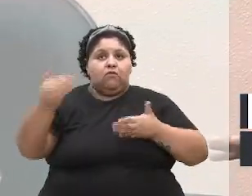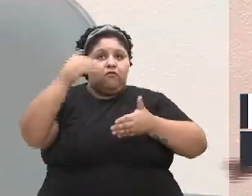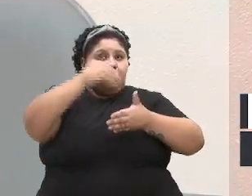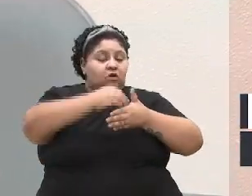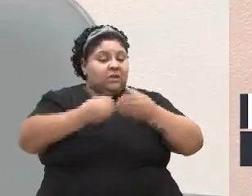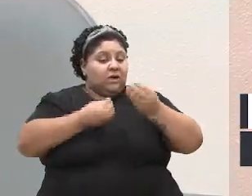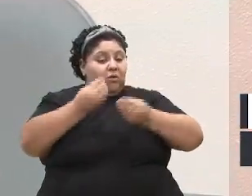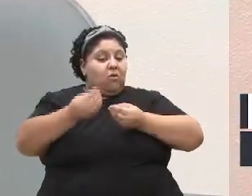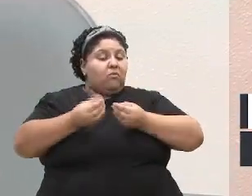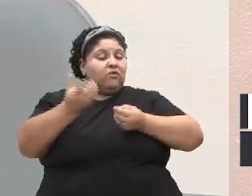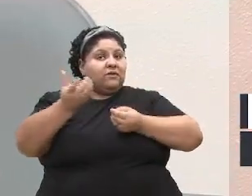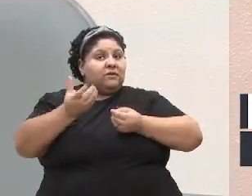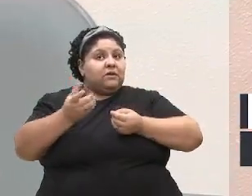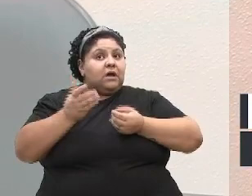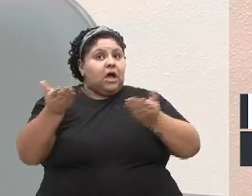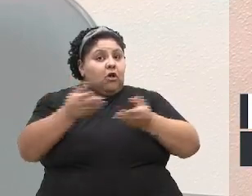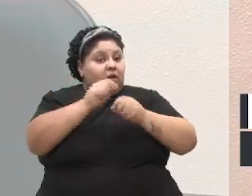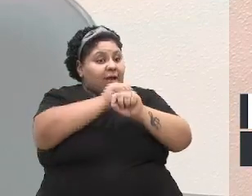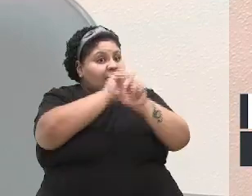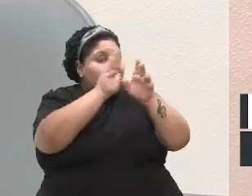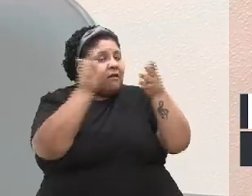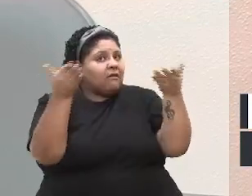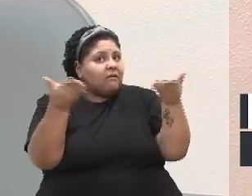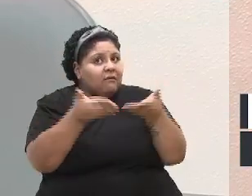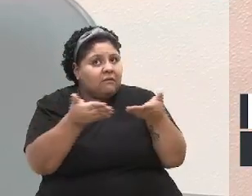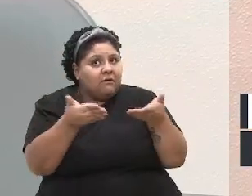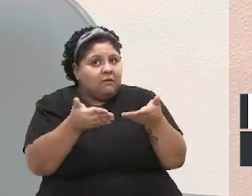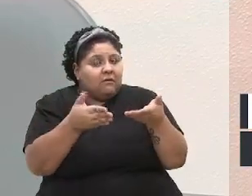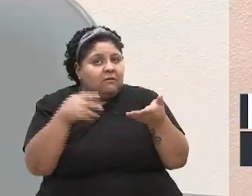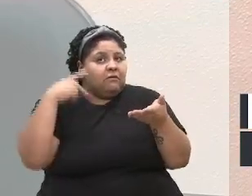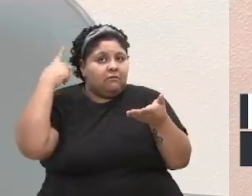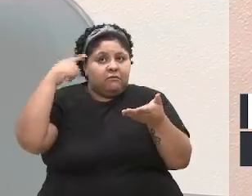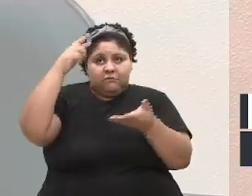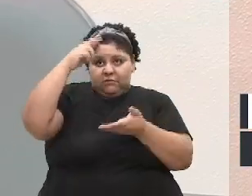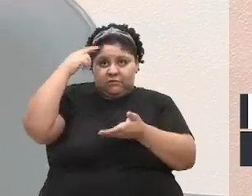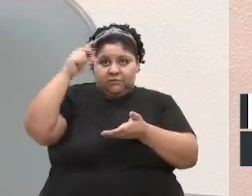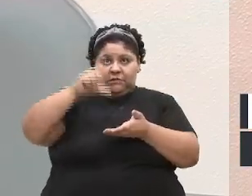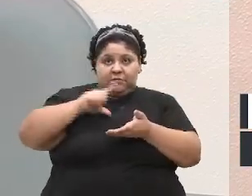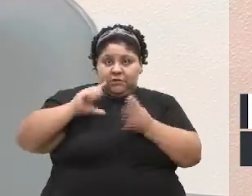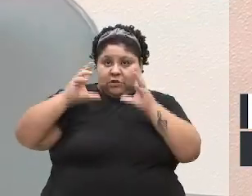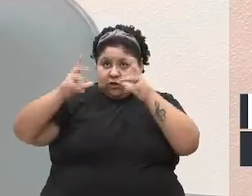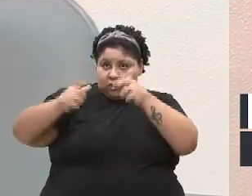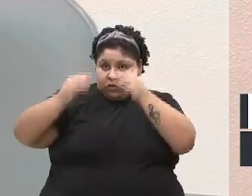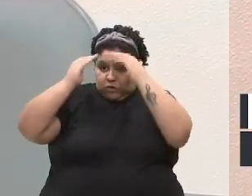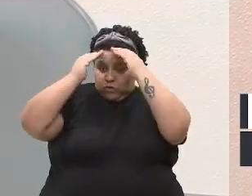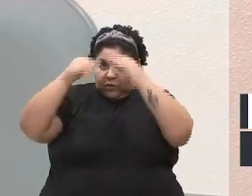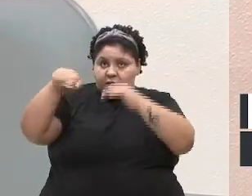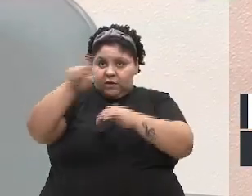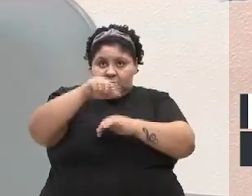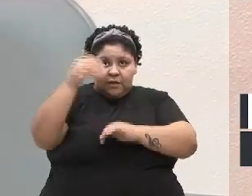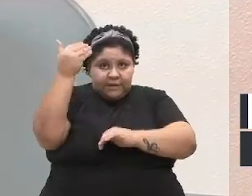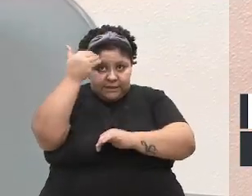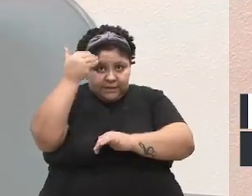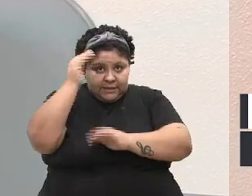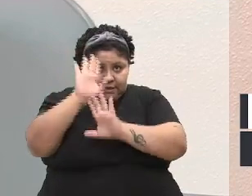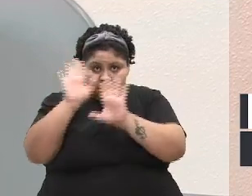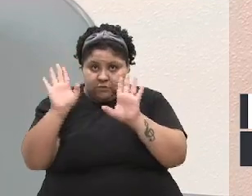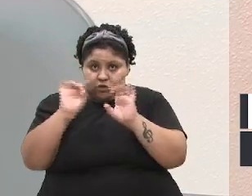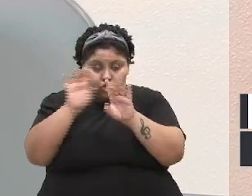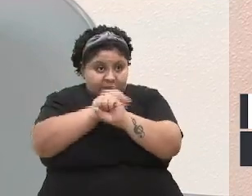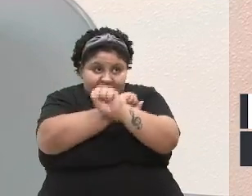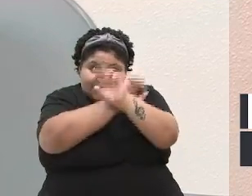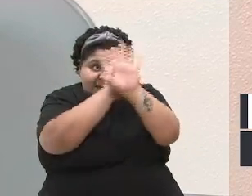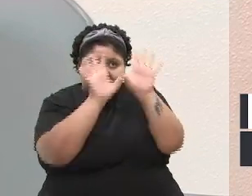quiser. Então que fique claro aqui, até para o vereador Rafael, que tem todo o respeito, para ele entender, só quero deixar claro, não estou dizendo que